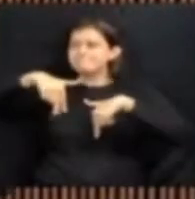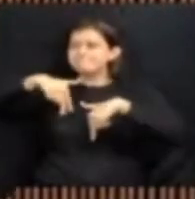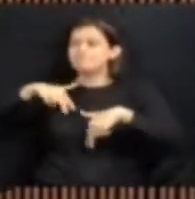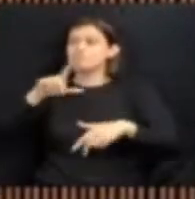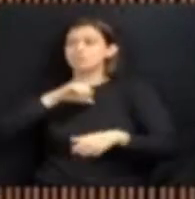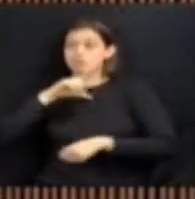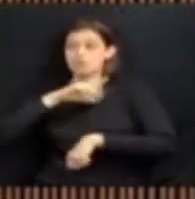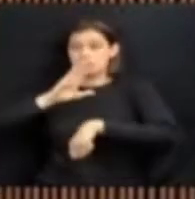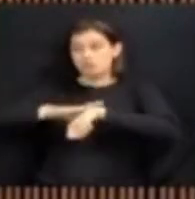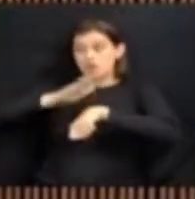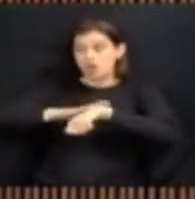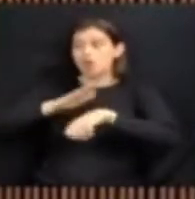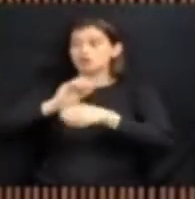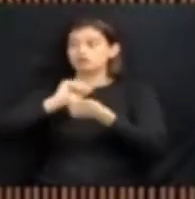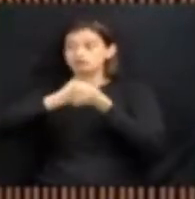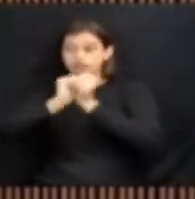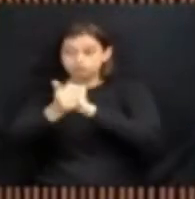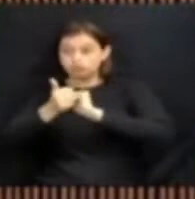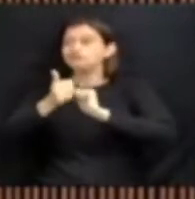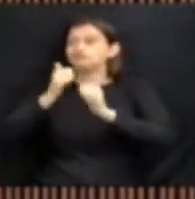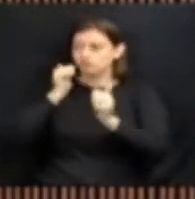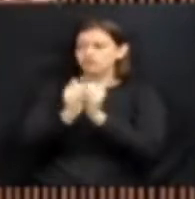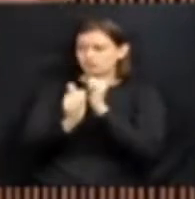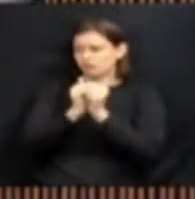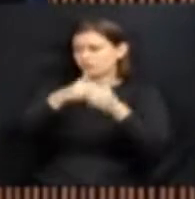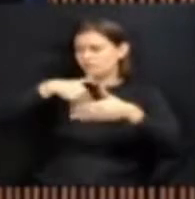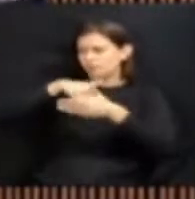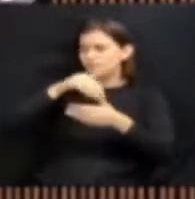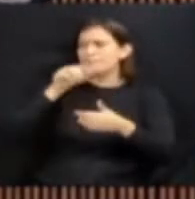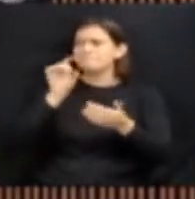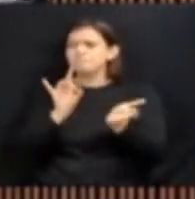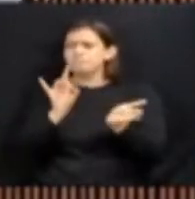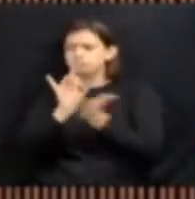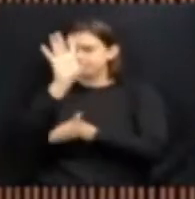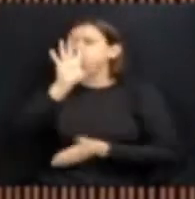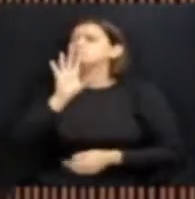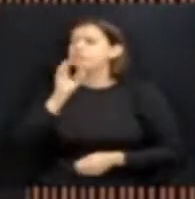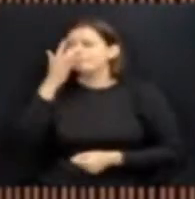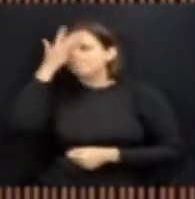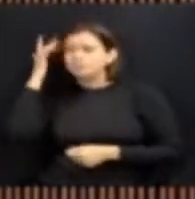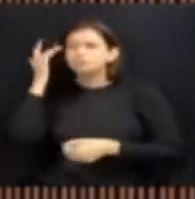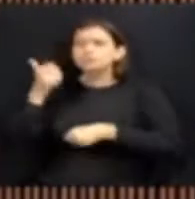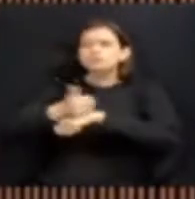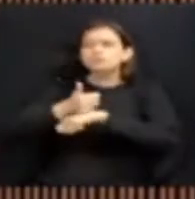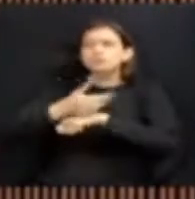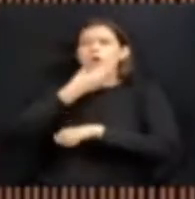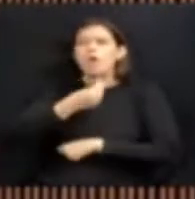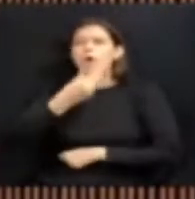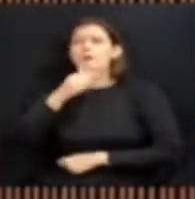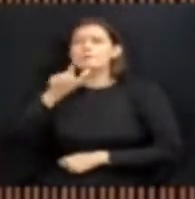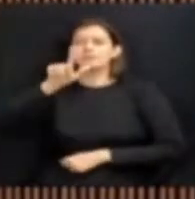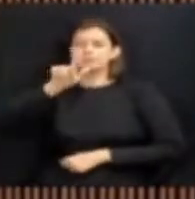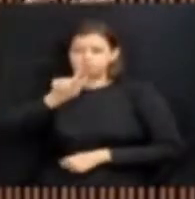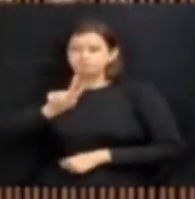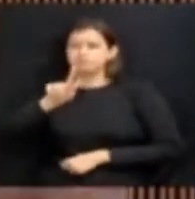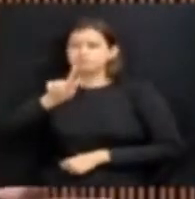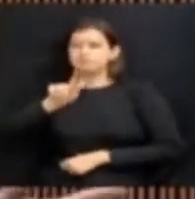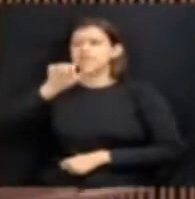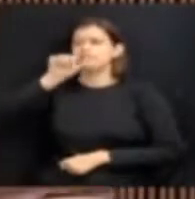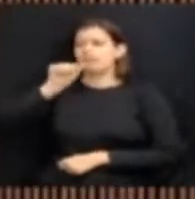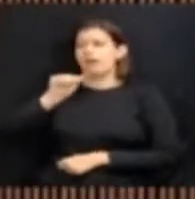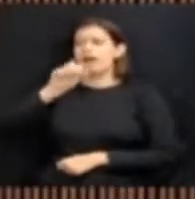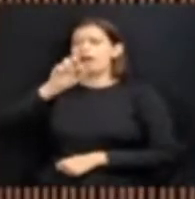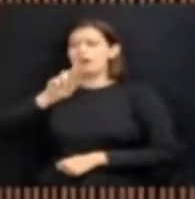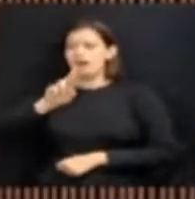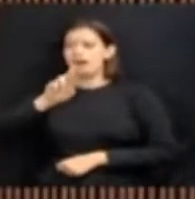Oi e um lance a bola para Richa e rapidamente é passar o seu adversário para usar em profundidade uma